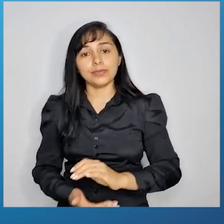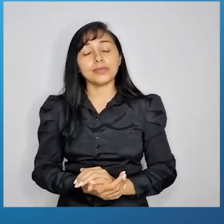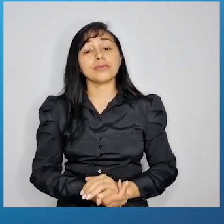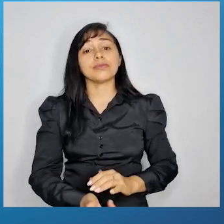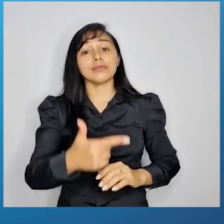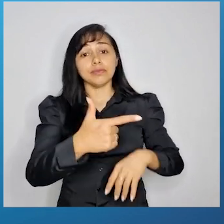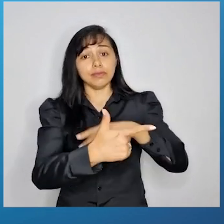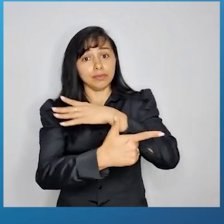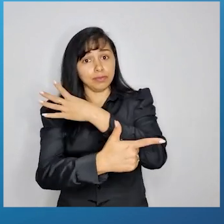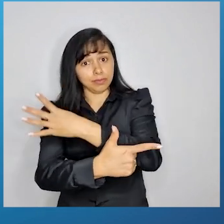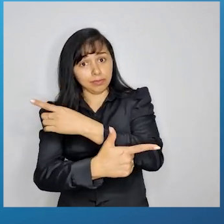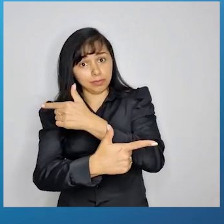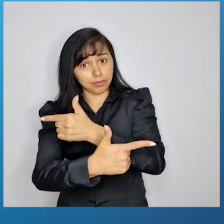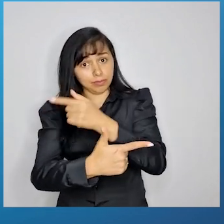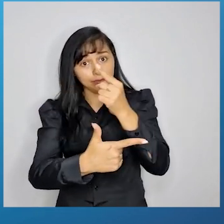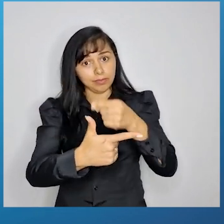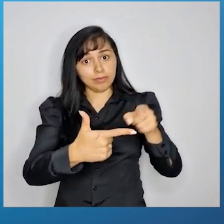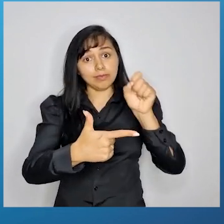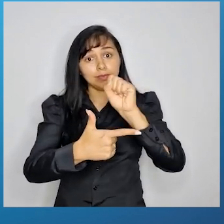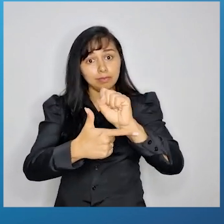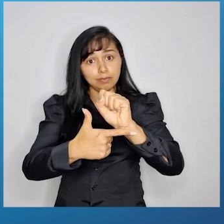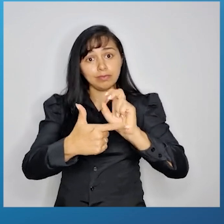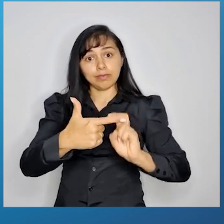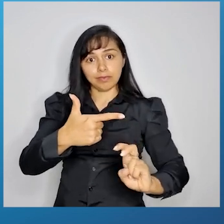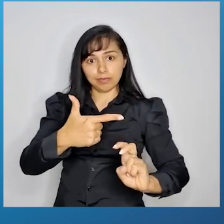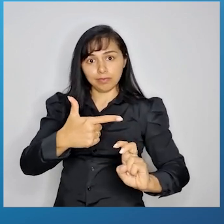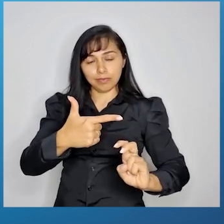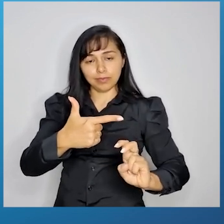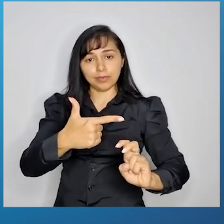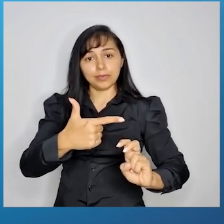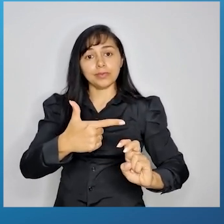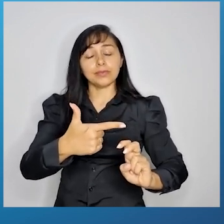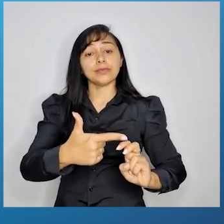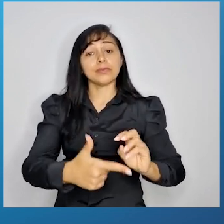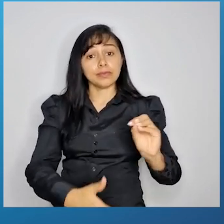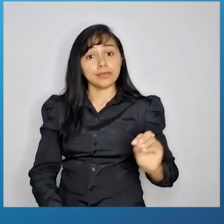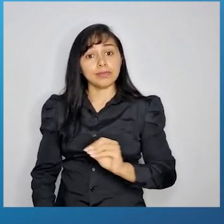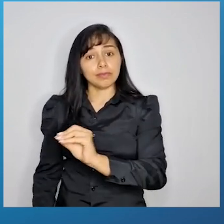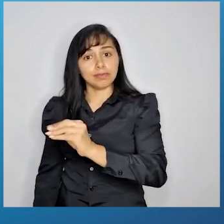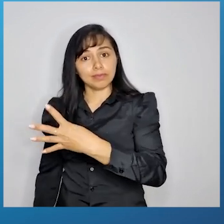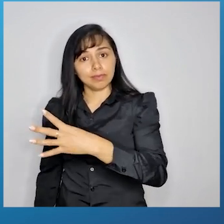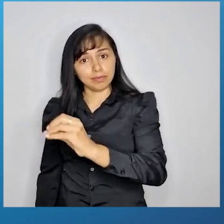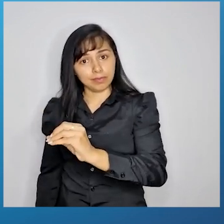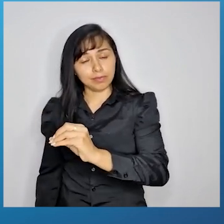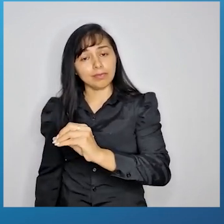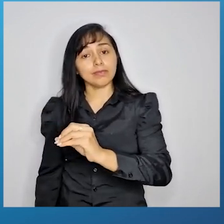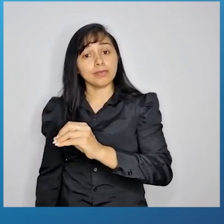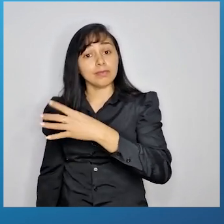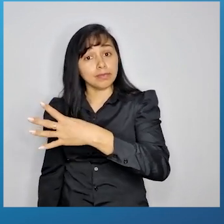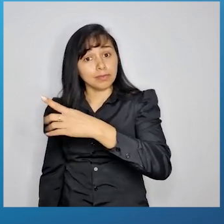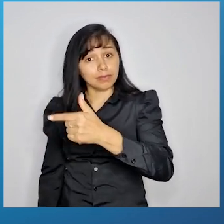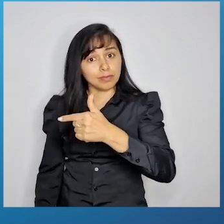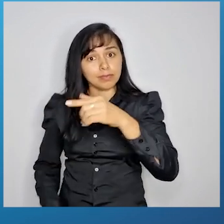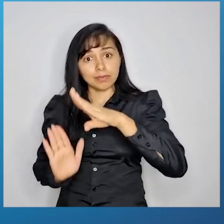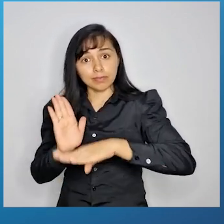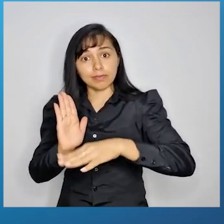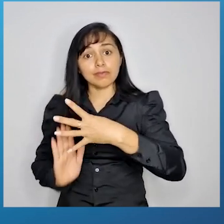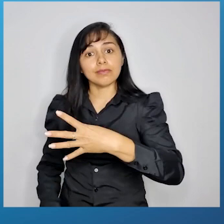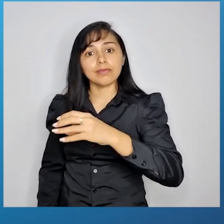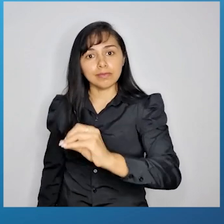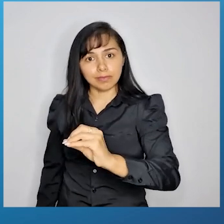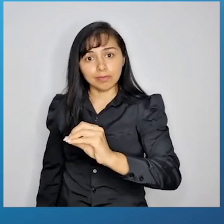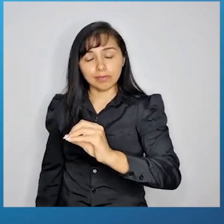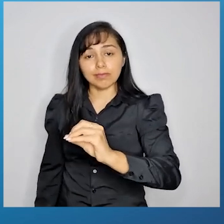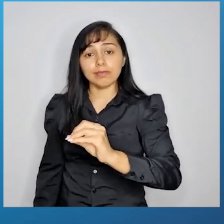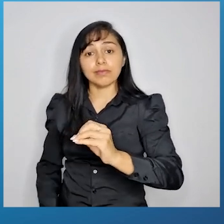a subtração. Então, 2 menos 0 é 2, 4 menos 4 é 0. E aí eu vou baixar